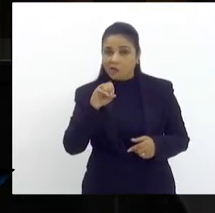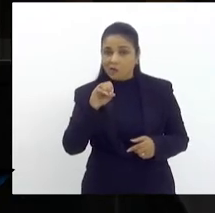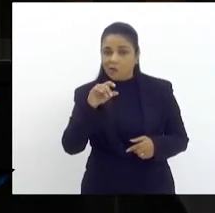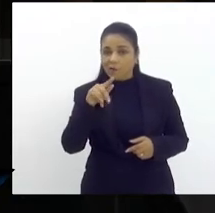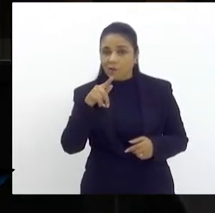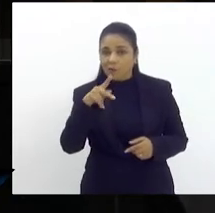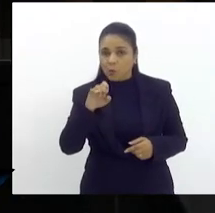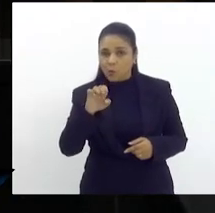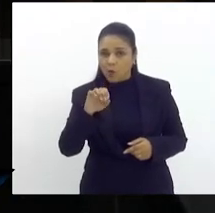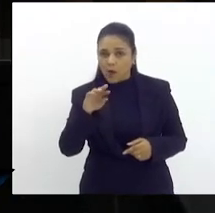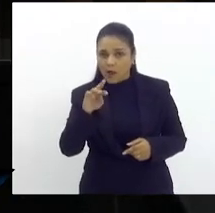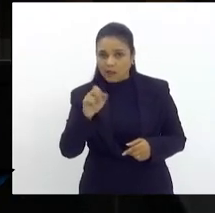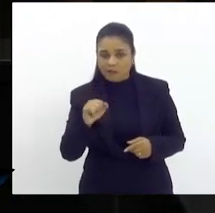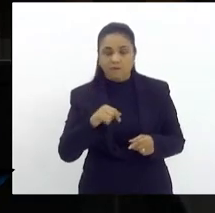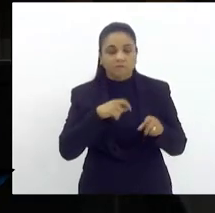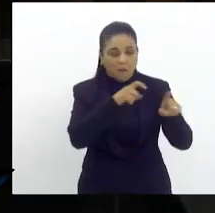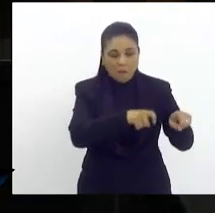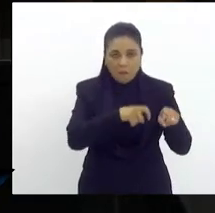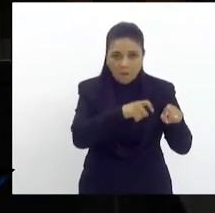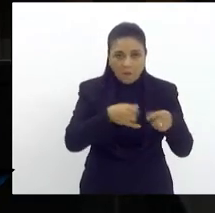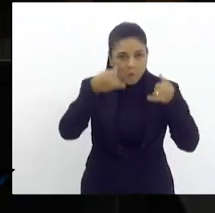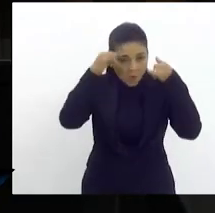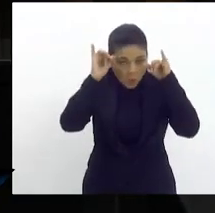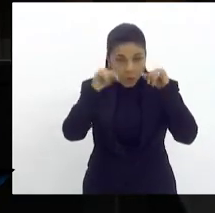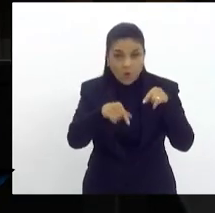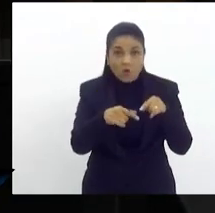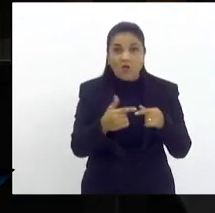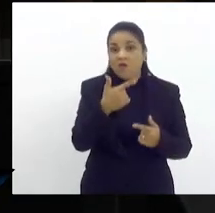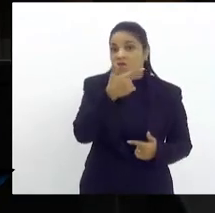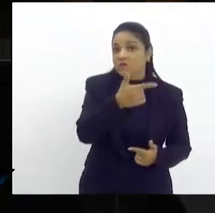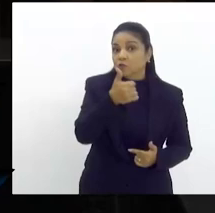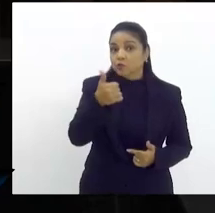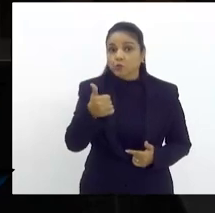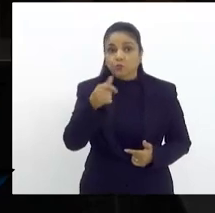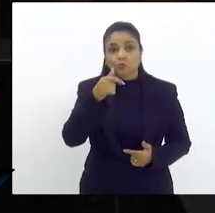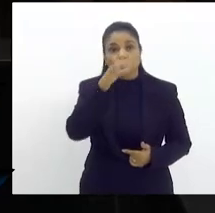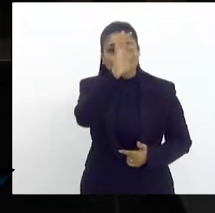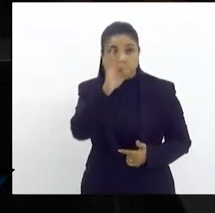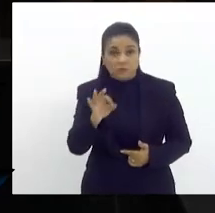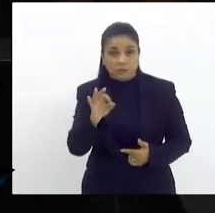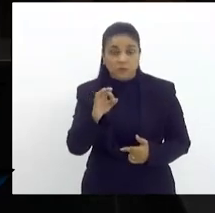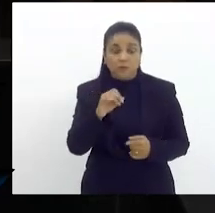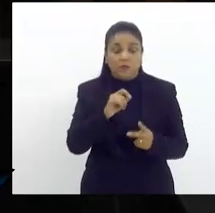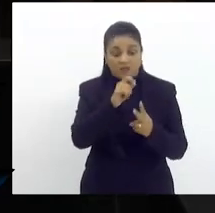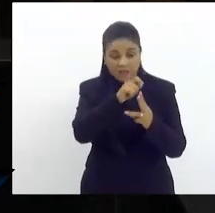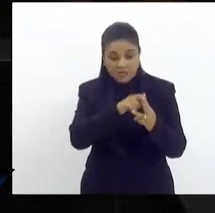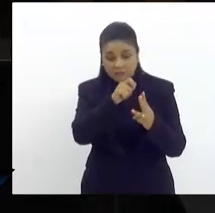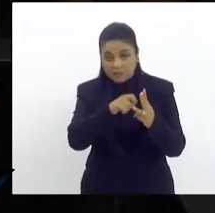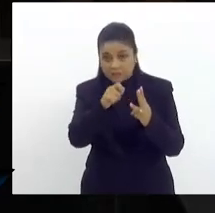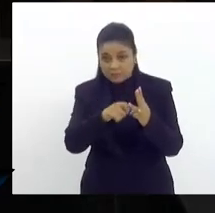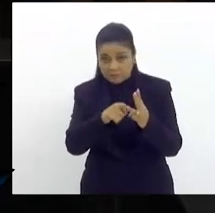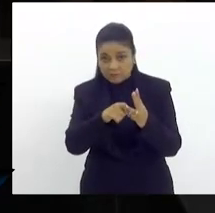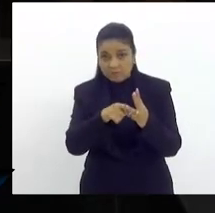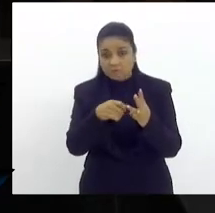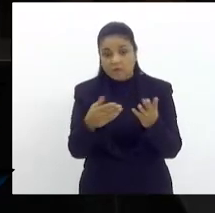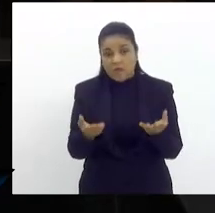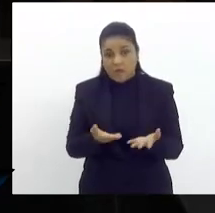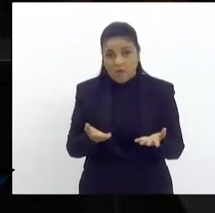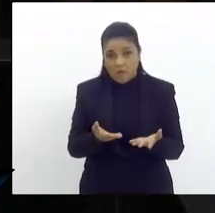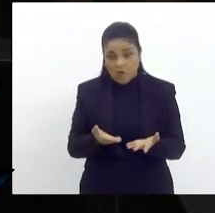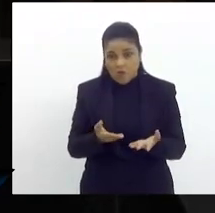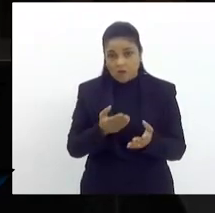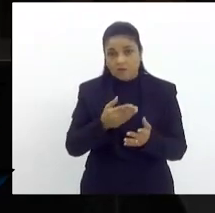21 por cento porque também no primeiro trimestre é o momento da coleta principalmente